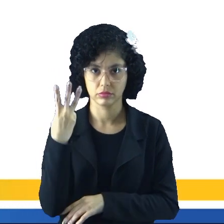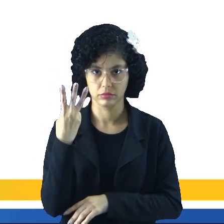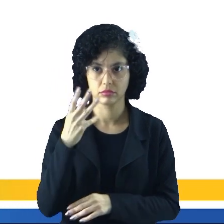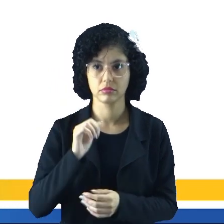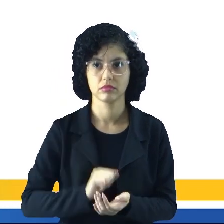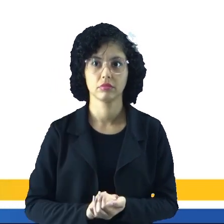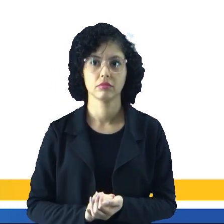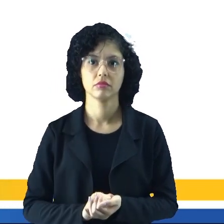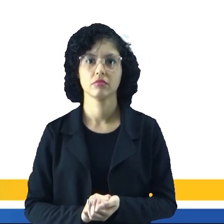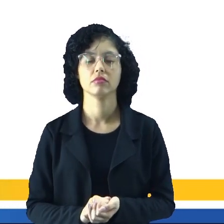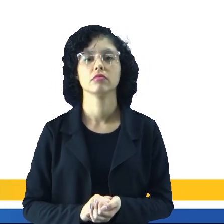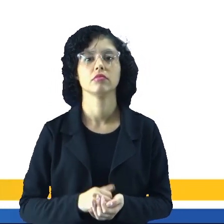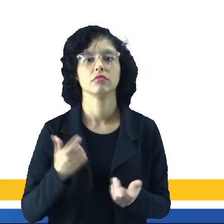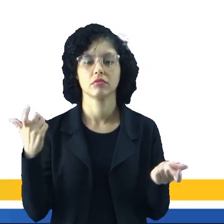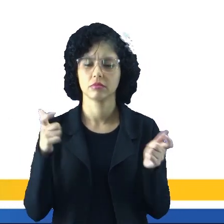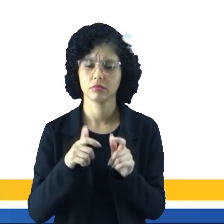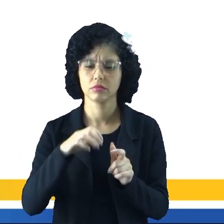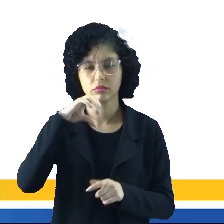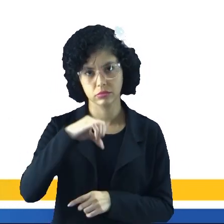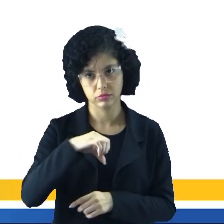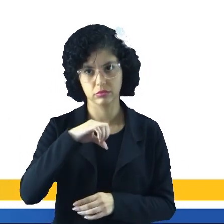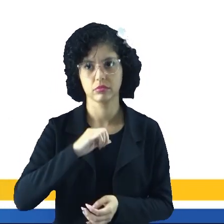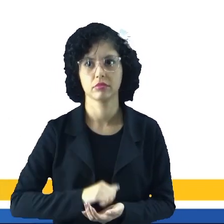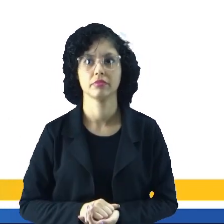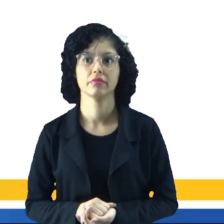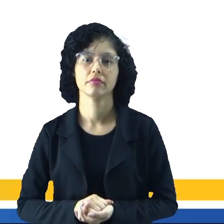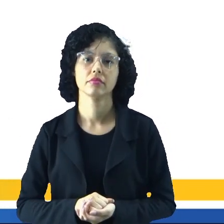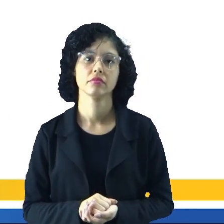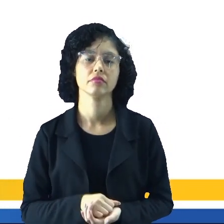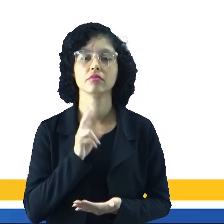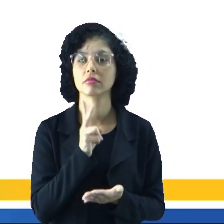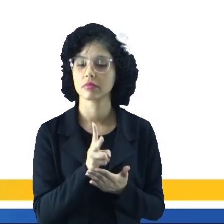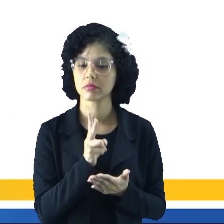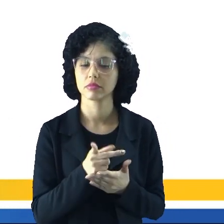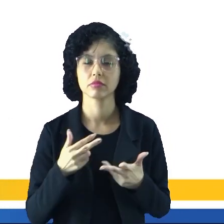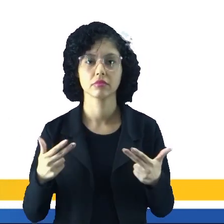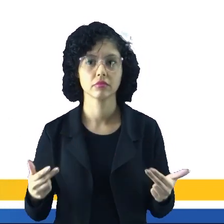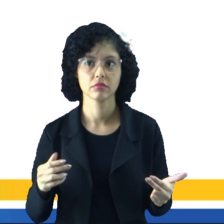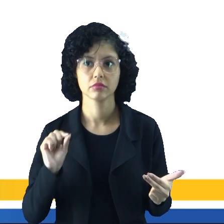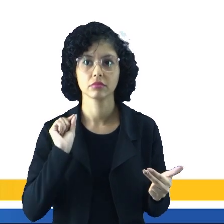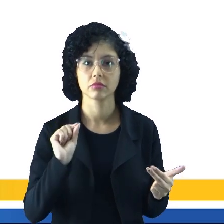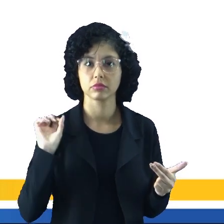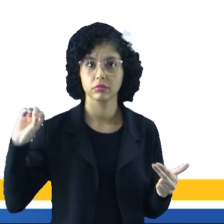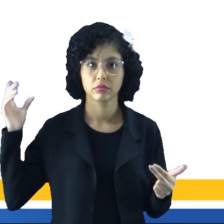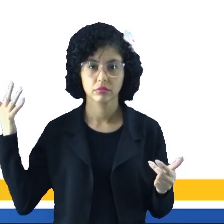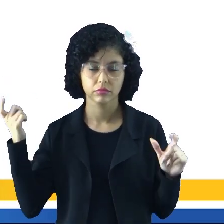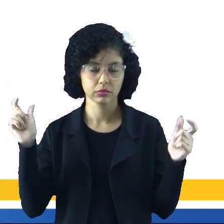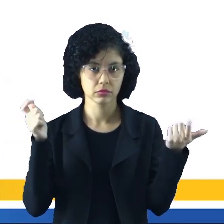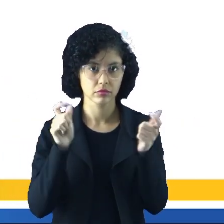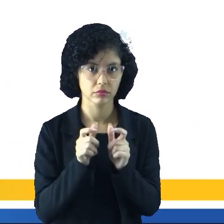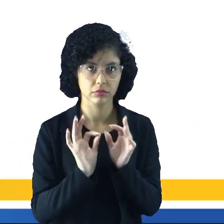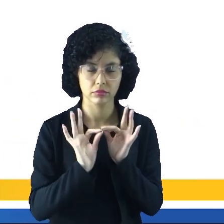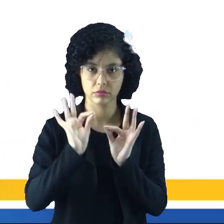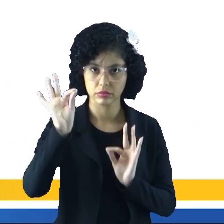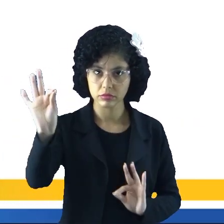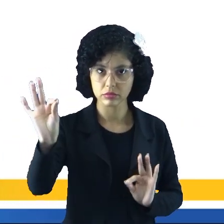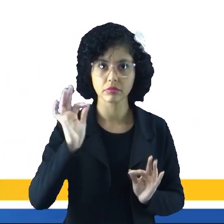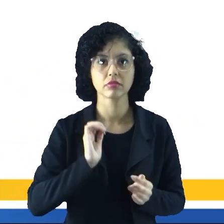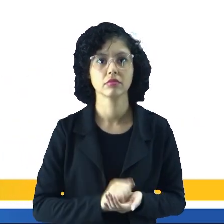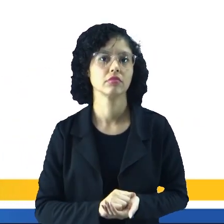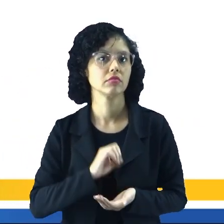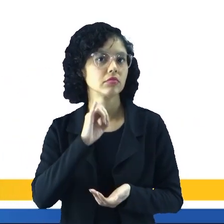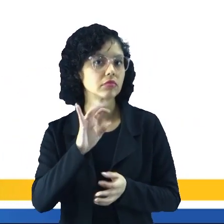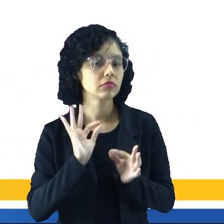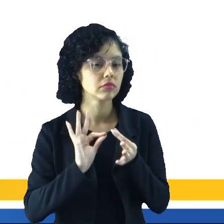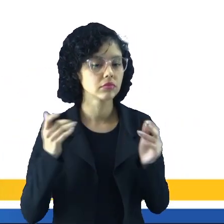força diminui 9 vezes. E assim por diante. A mesma coisa vai acontecer se você diminuir a distância.